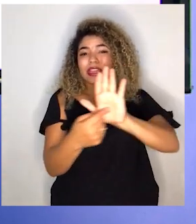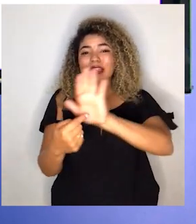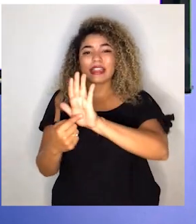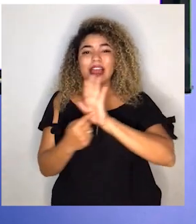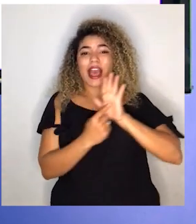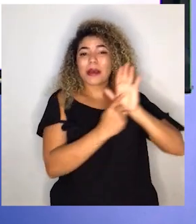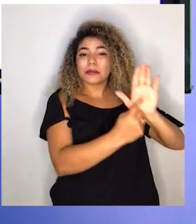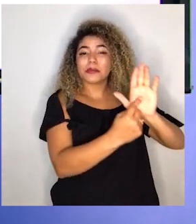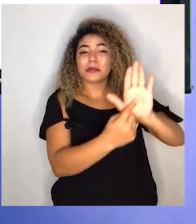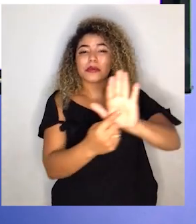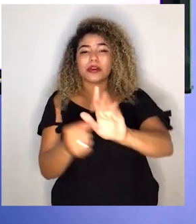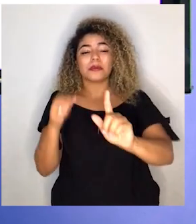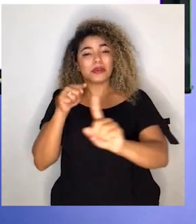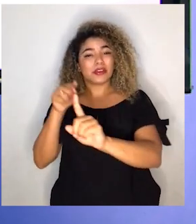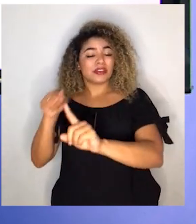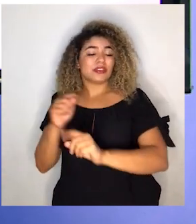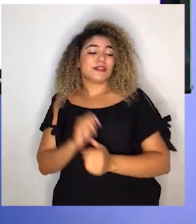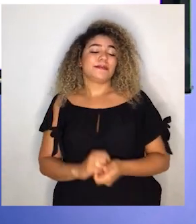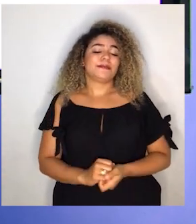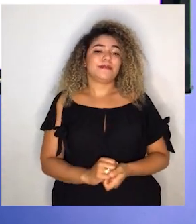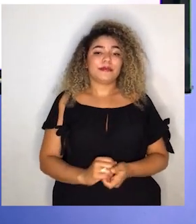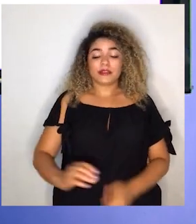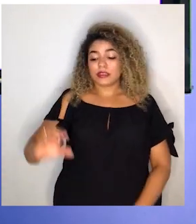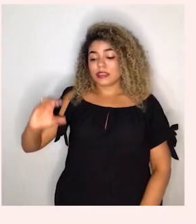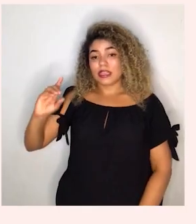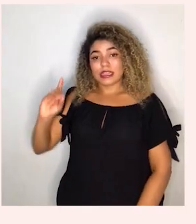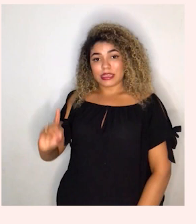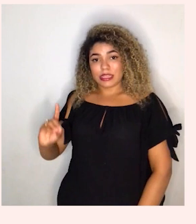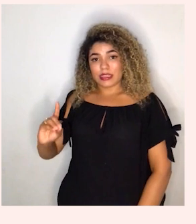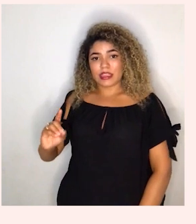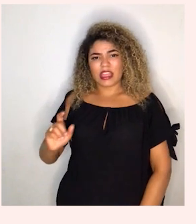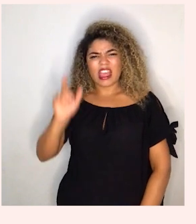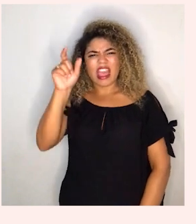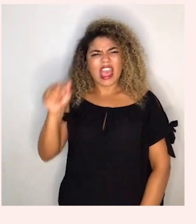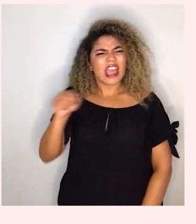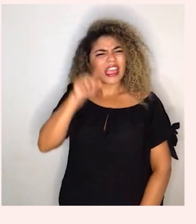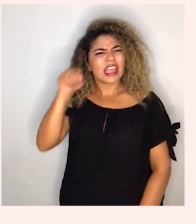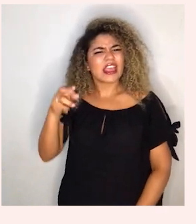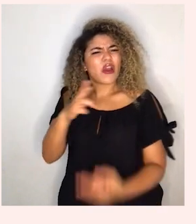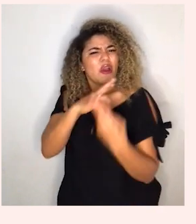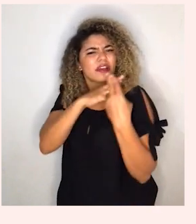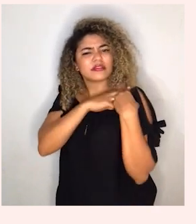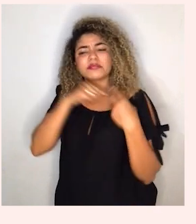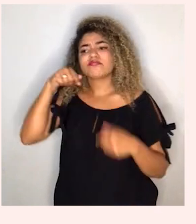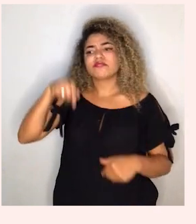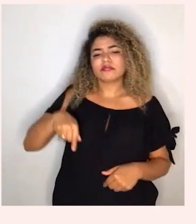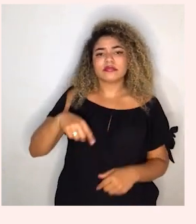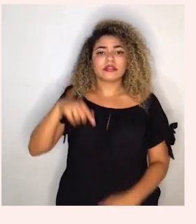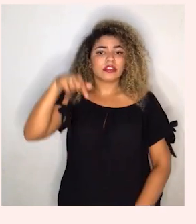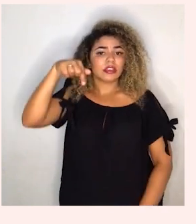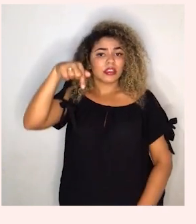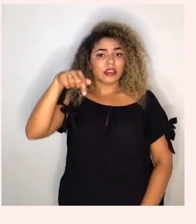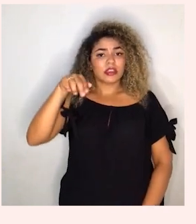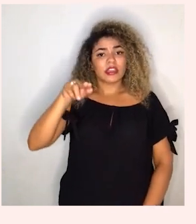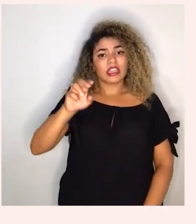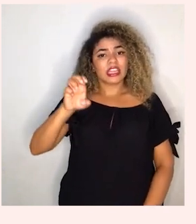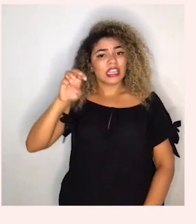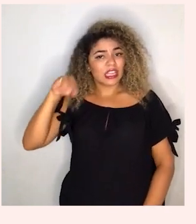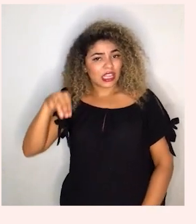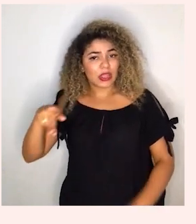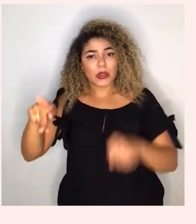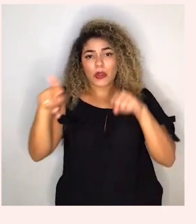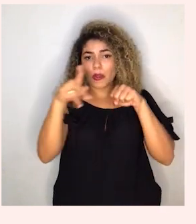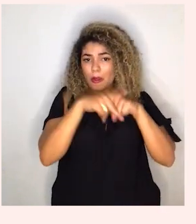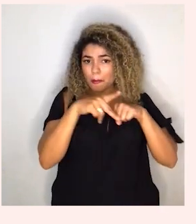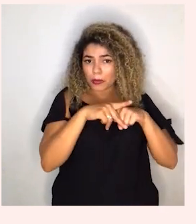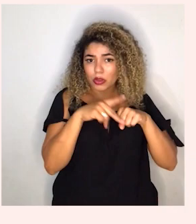indicando o substantivo situação. E na letra D, quem é o responsável aqui? Temos aqui o quem, que